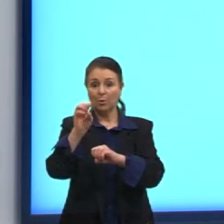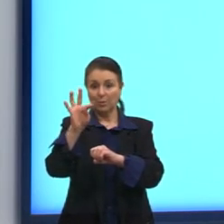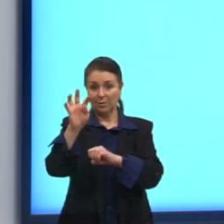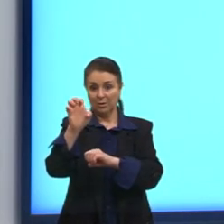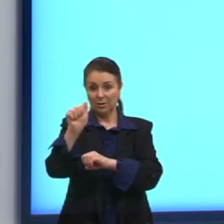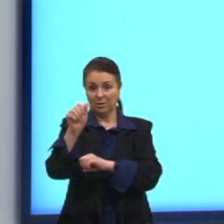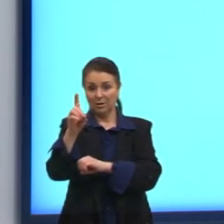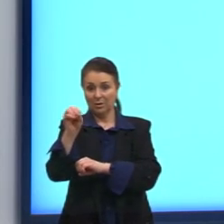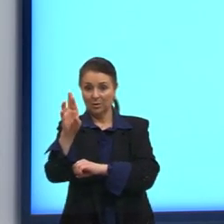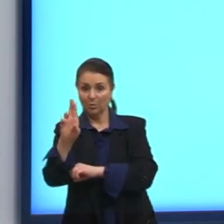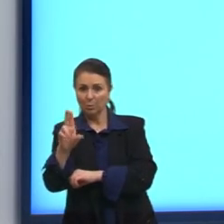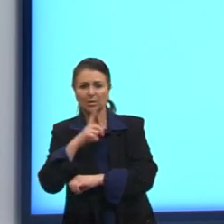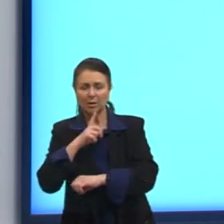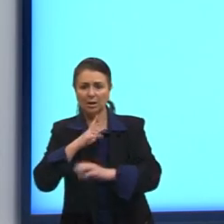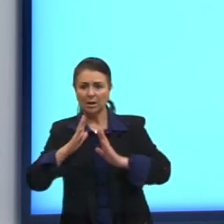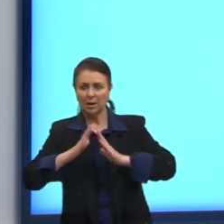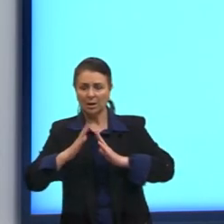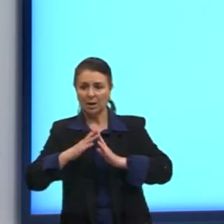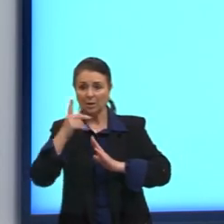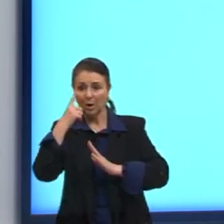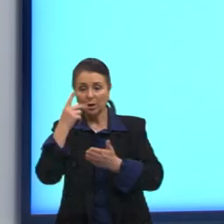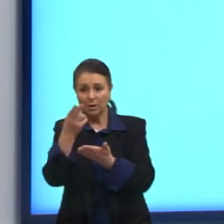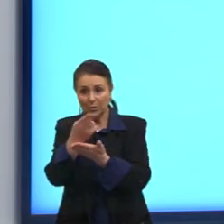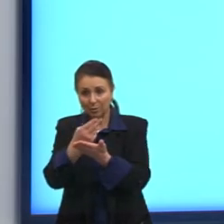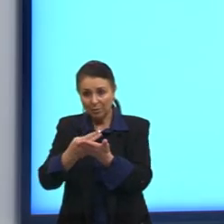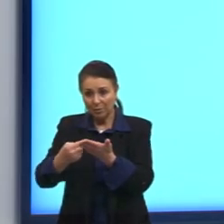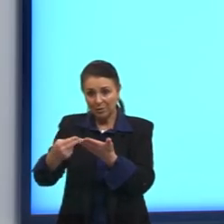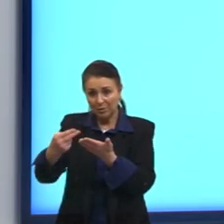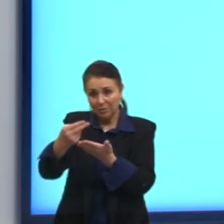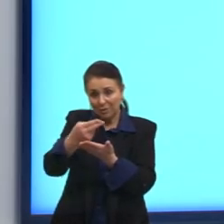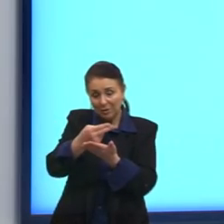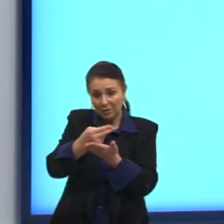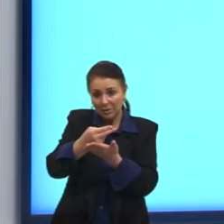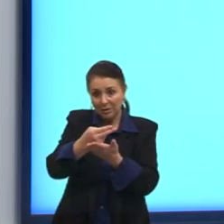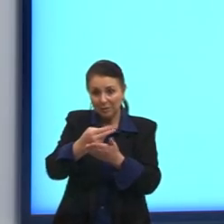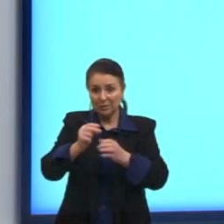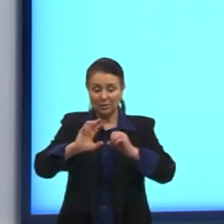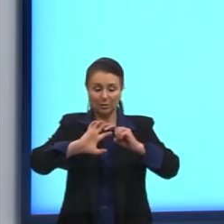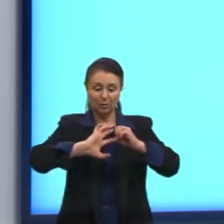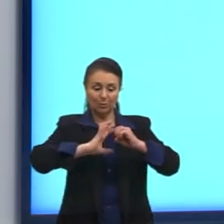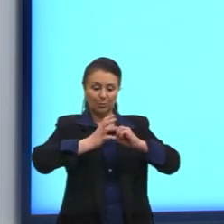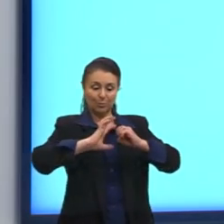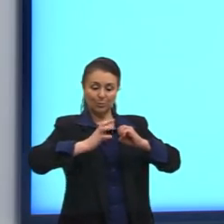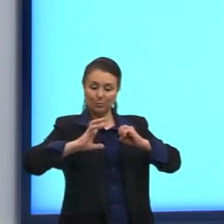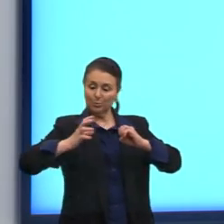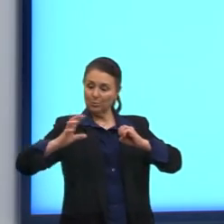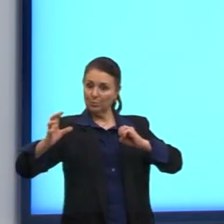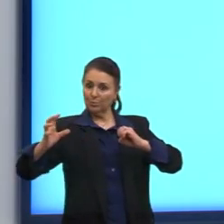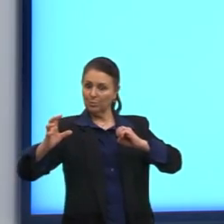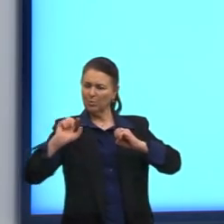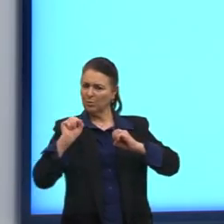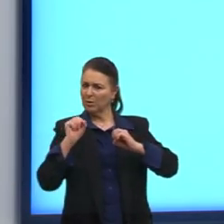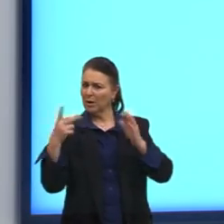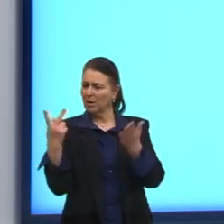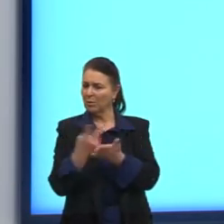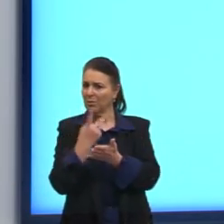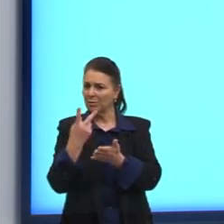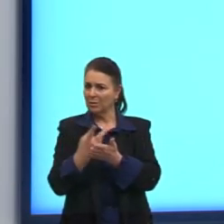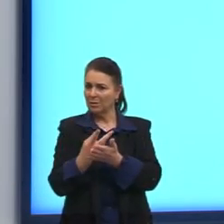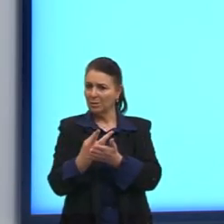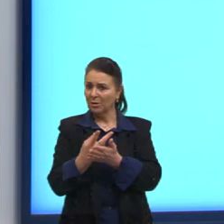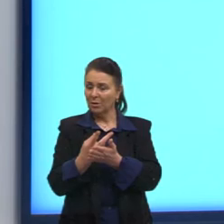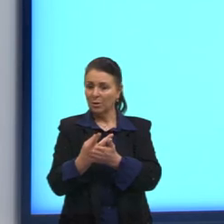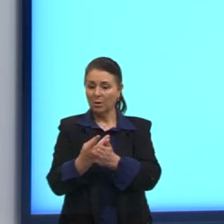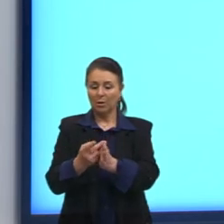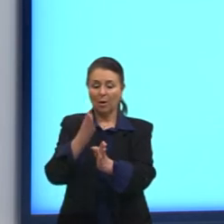uns desenhos como se fossem essas ondas se propagando, tá? E aqui eu tenho toda a minha casa. O que que acontece? Ó, o sinal